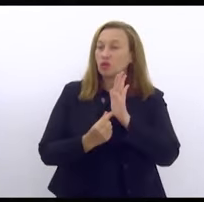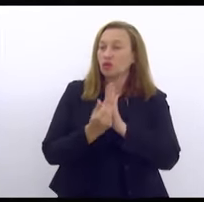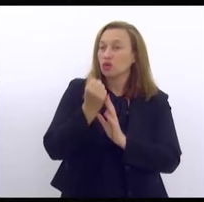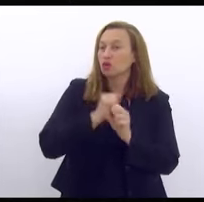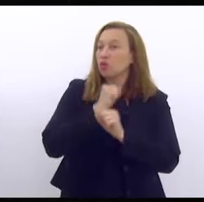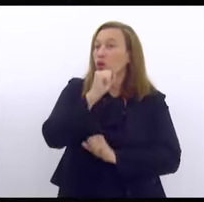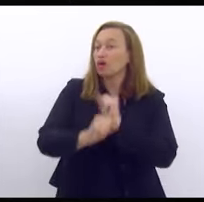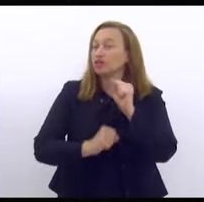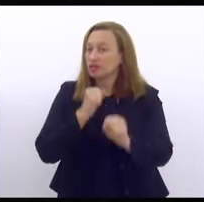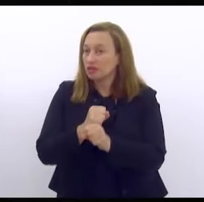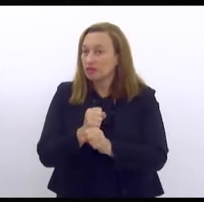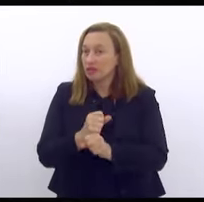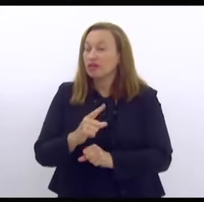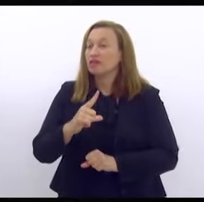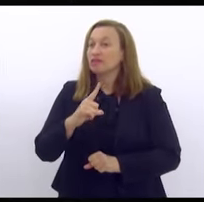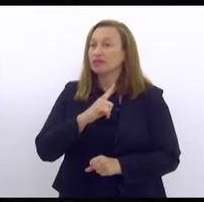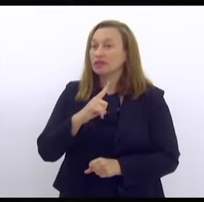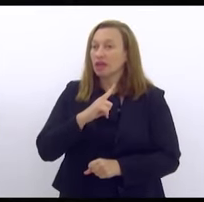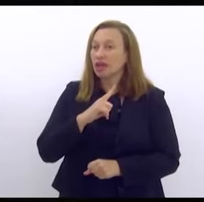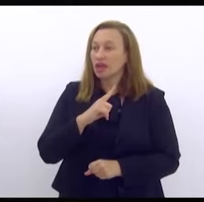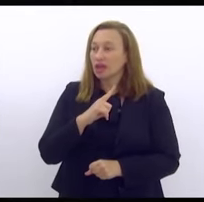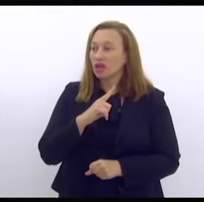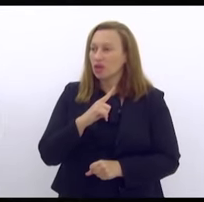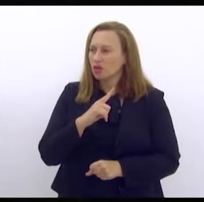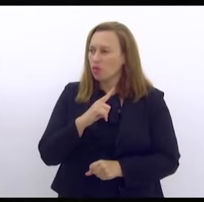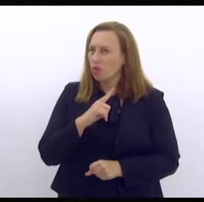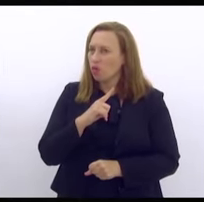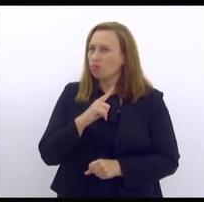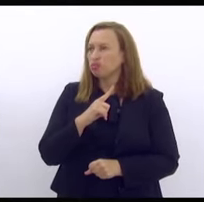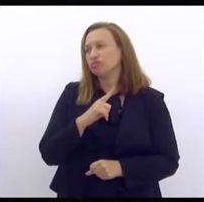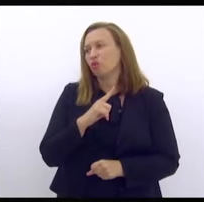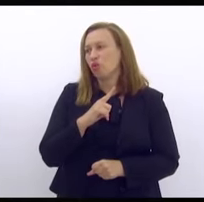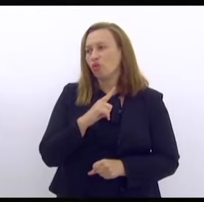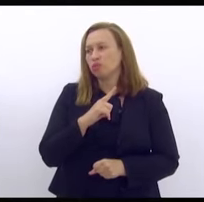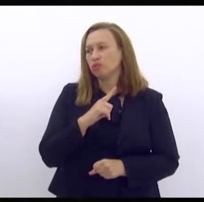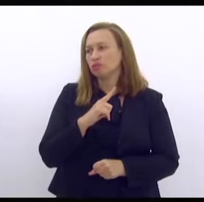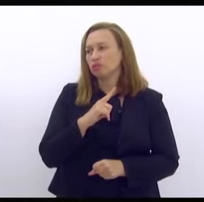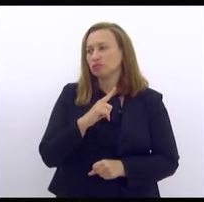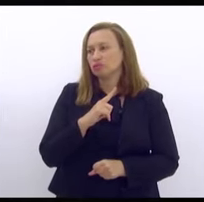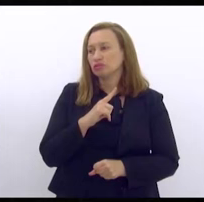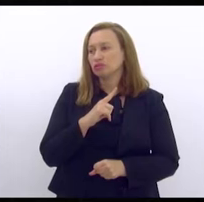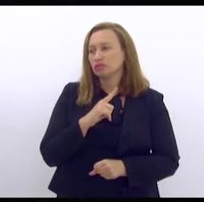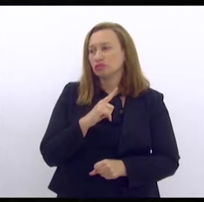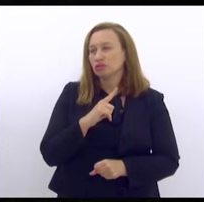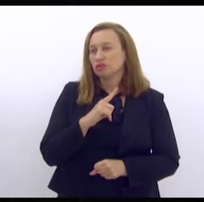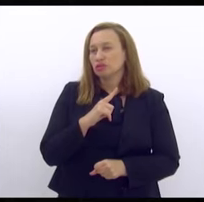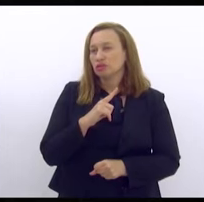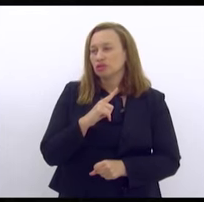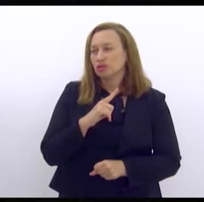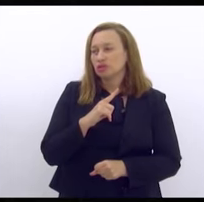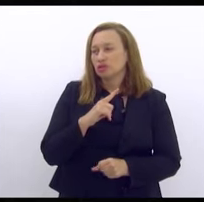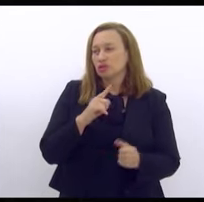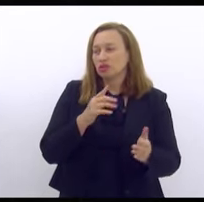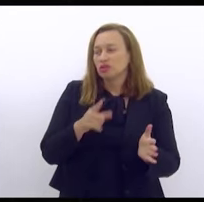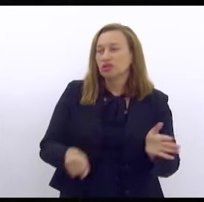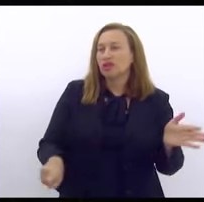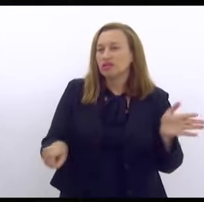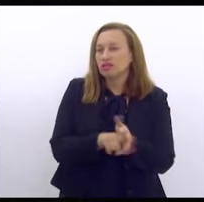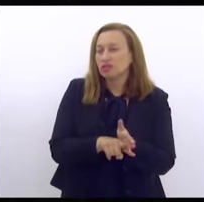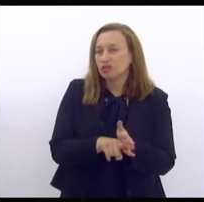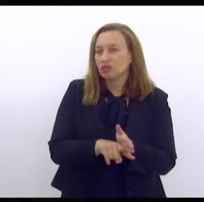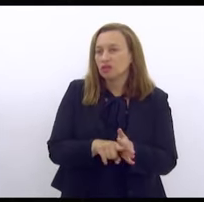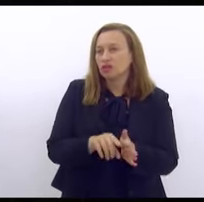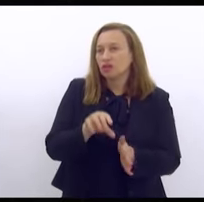vem, existe um rombo de 8,5 bilhões de reais, enquanto, ao mesmo tempo,